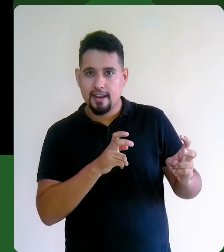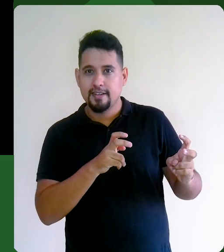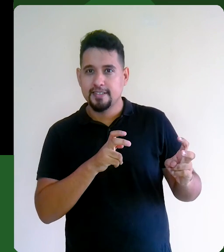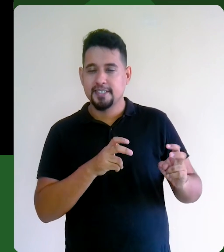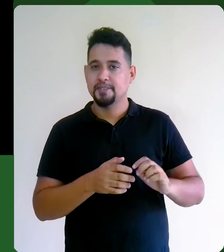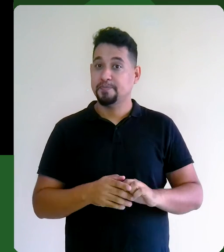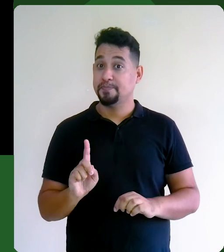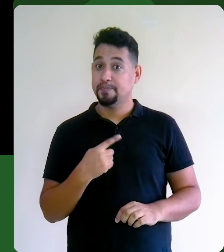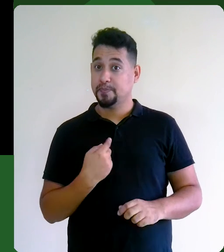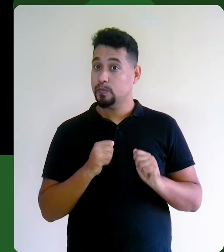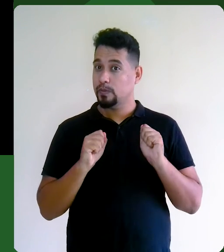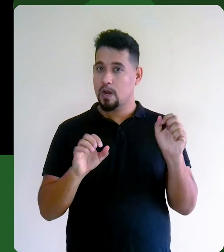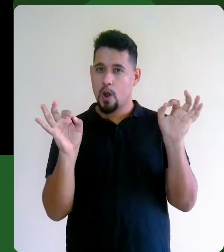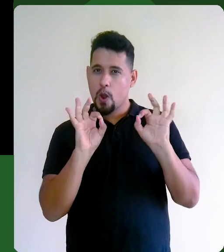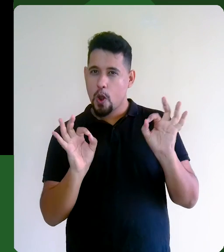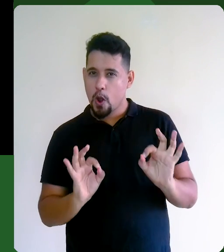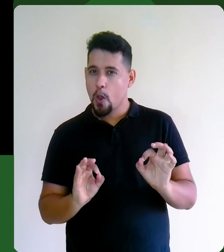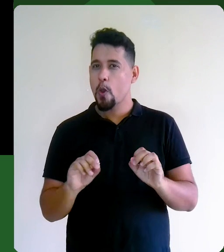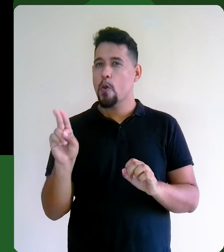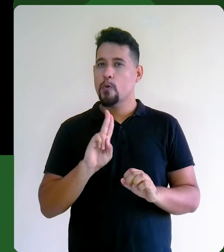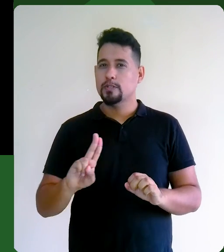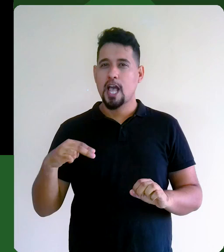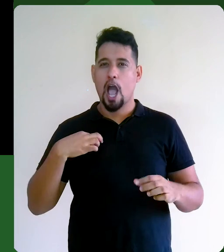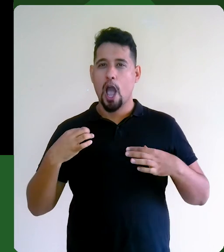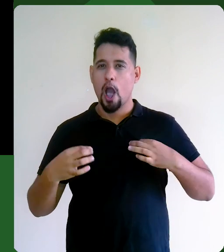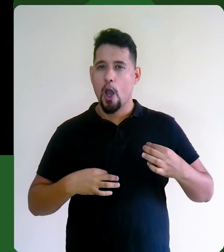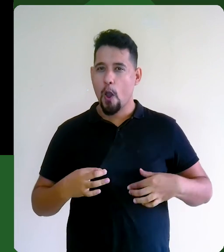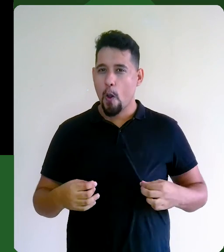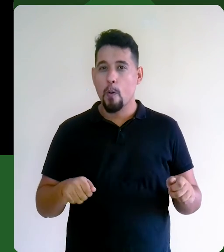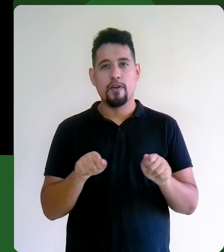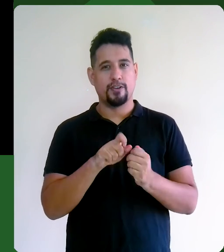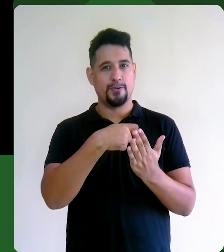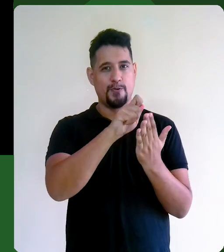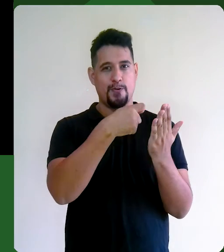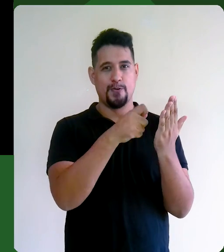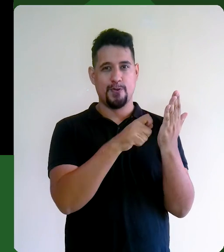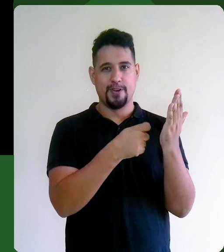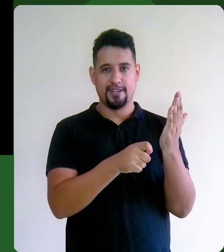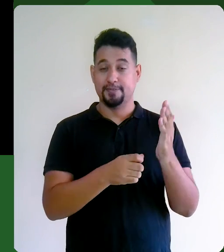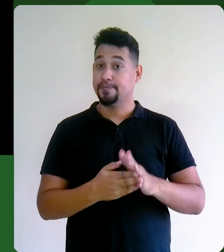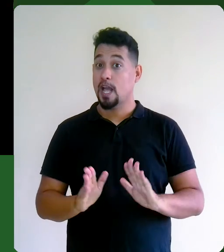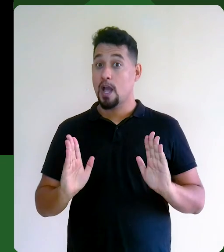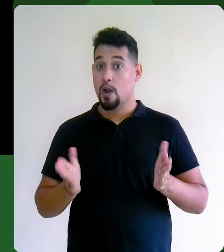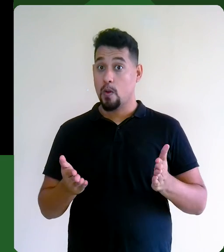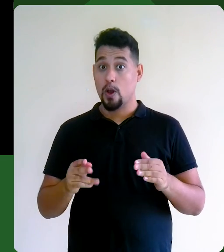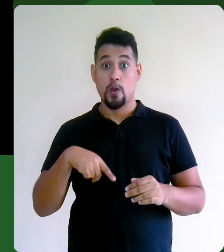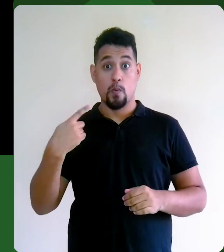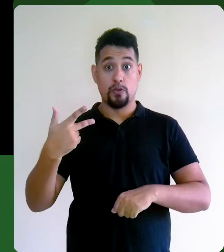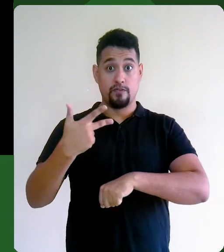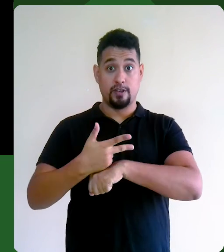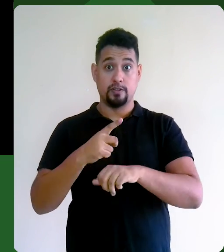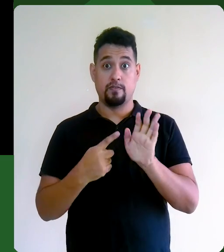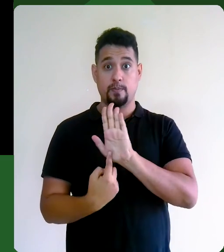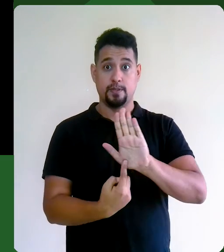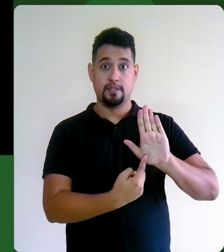tornar uma criança. Pra gente colocar as roupinhas e fazer dele um croquis.